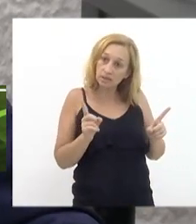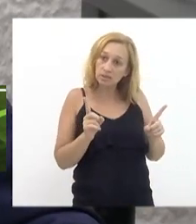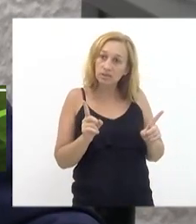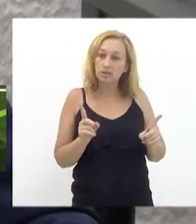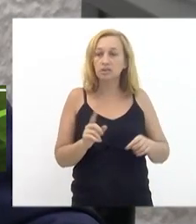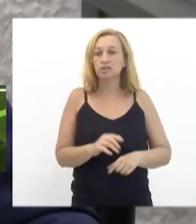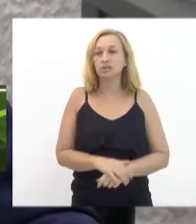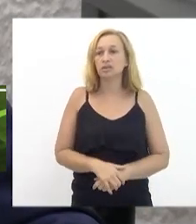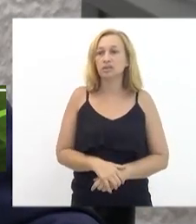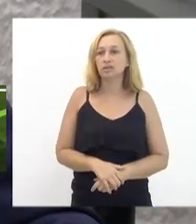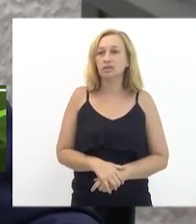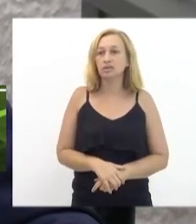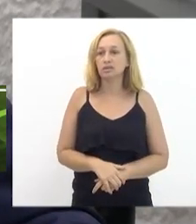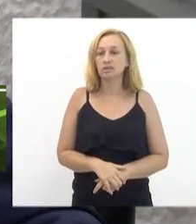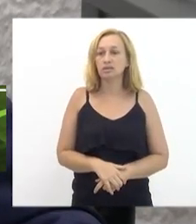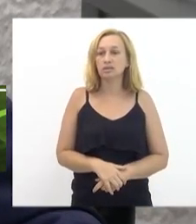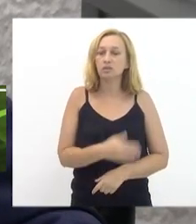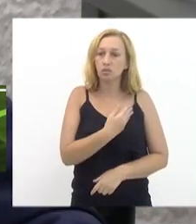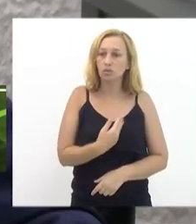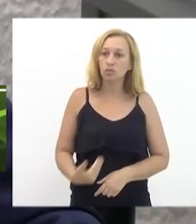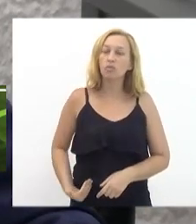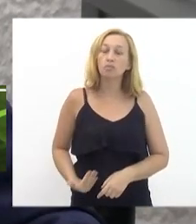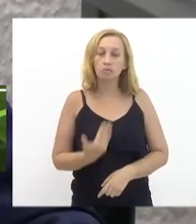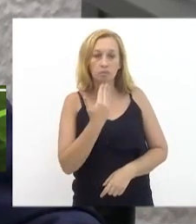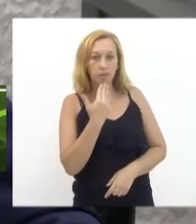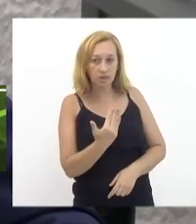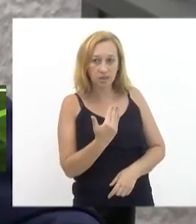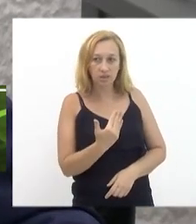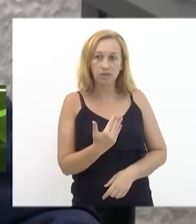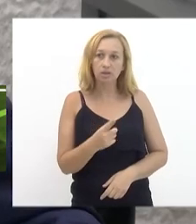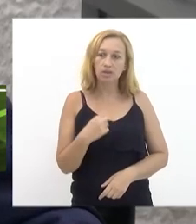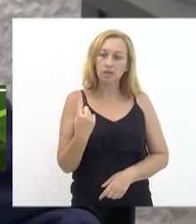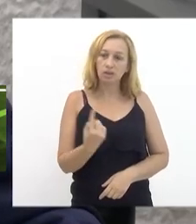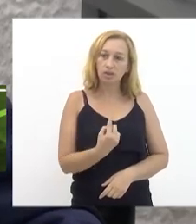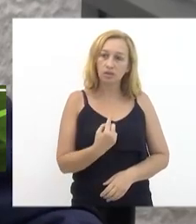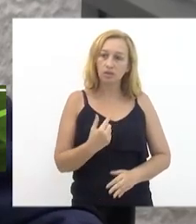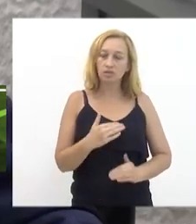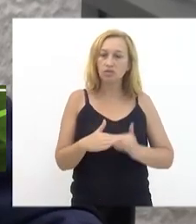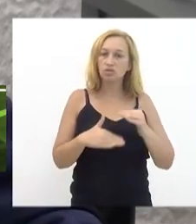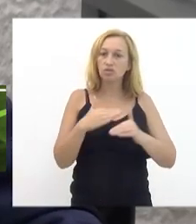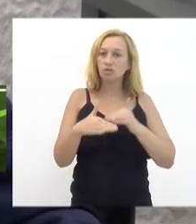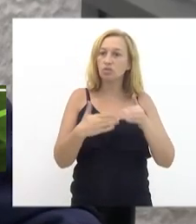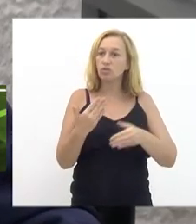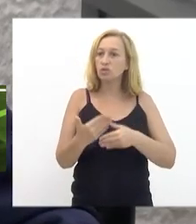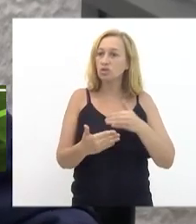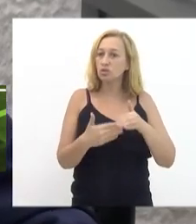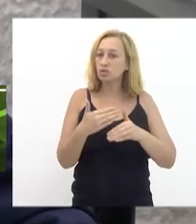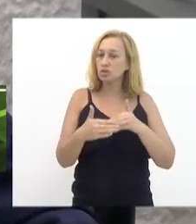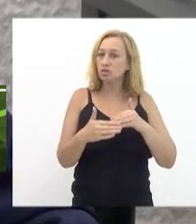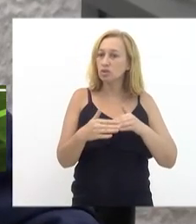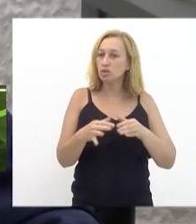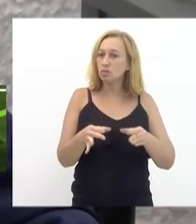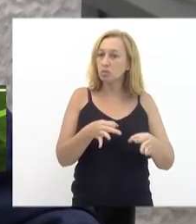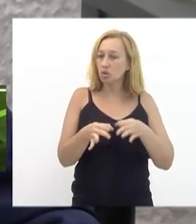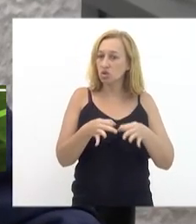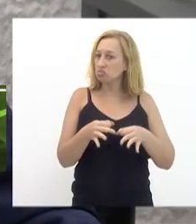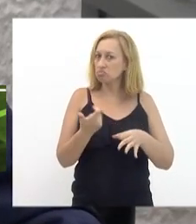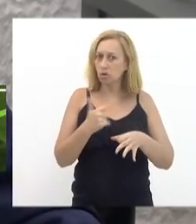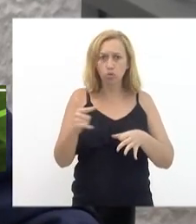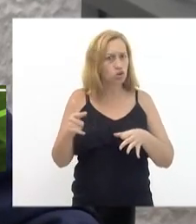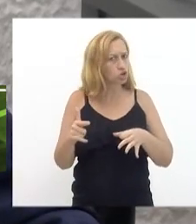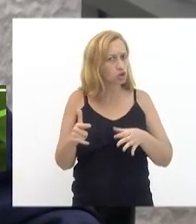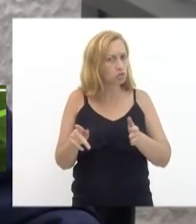é o governo optou por para que nós desenvolvêssemos o projeto não tinha projeto